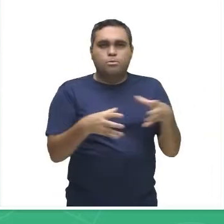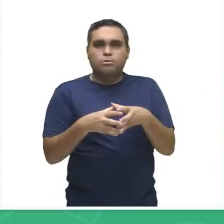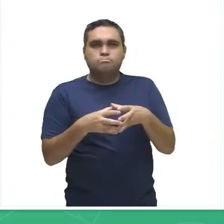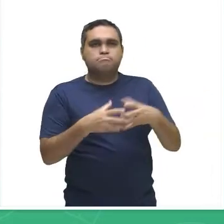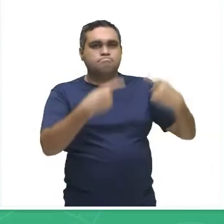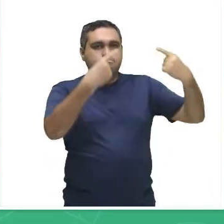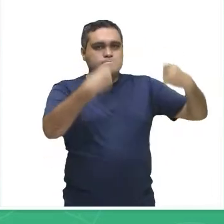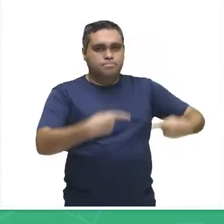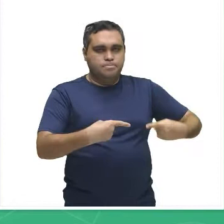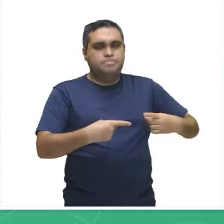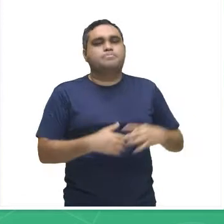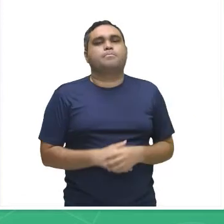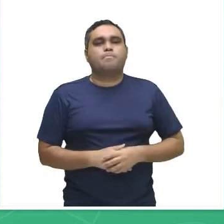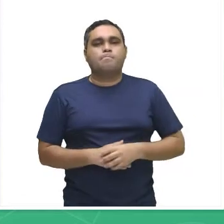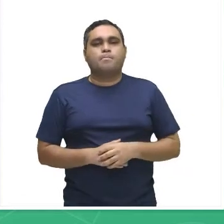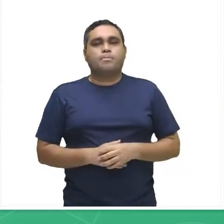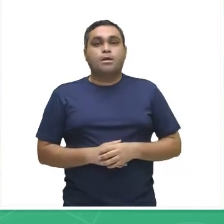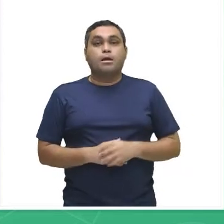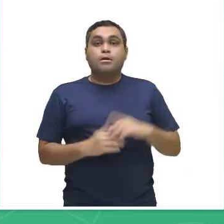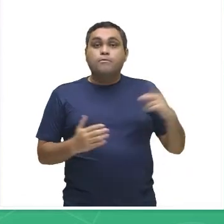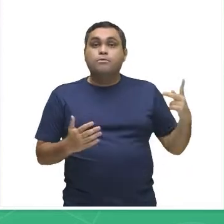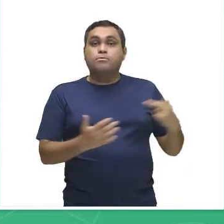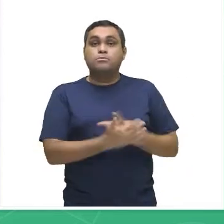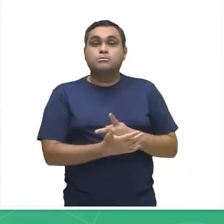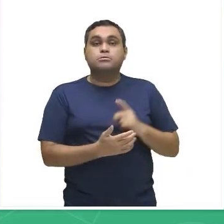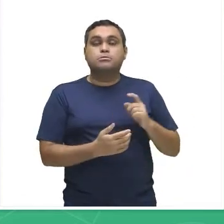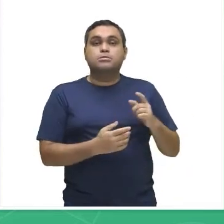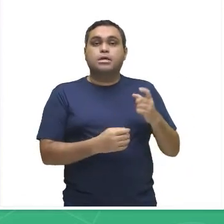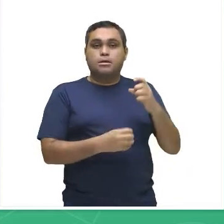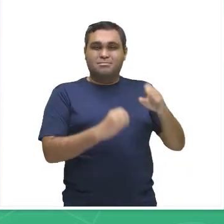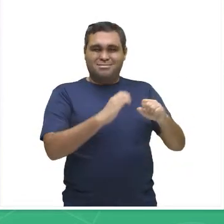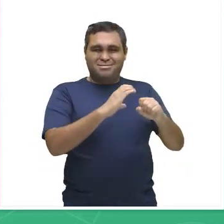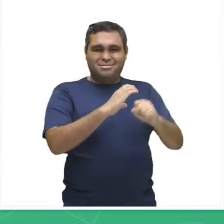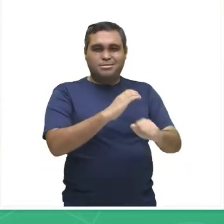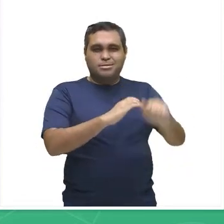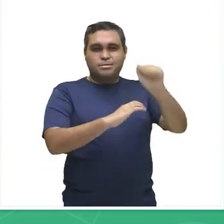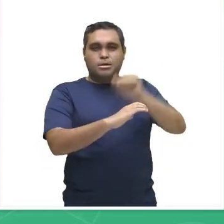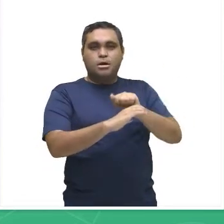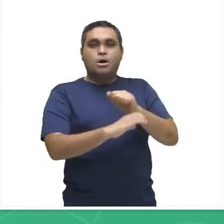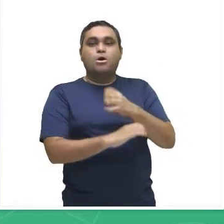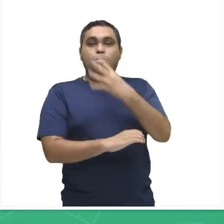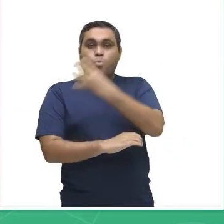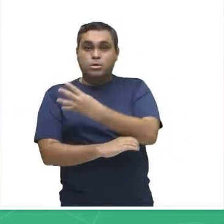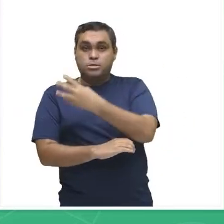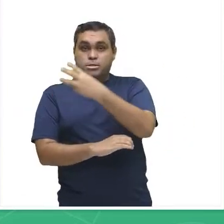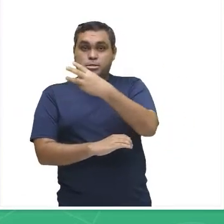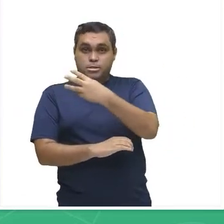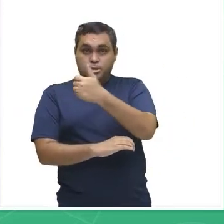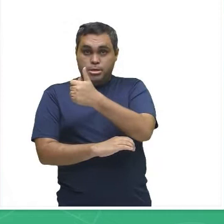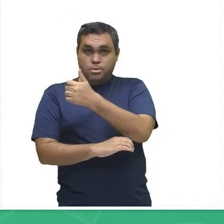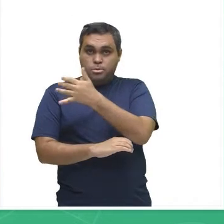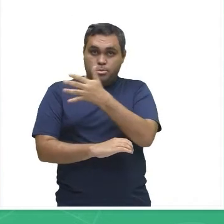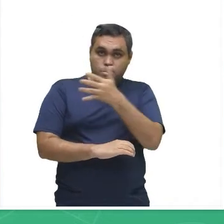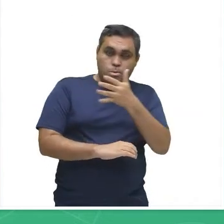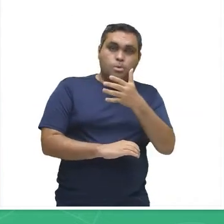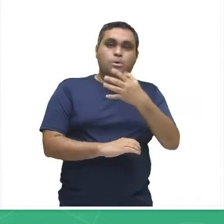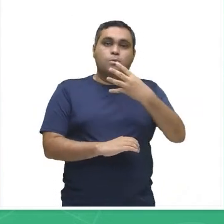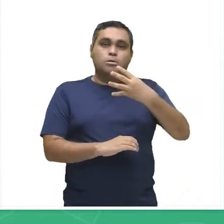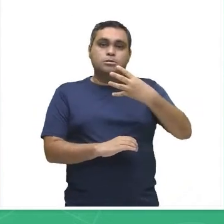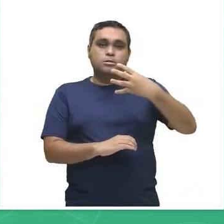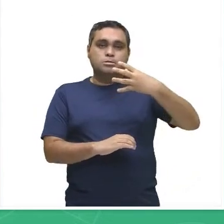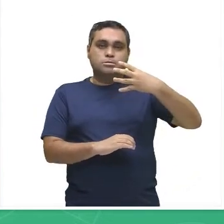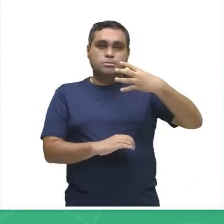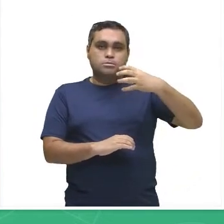por Esparta. E vai ocorrer entre os anos de 431 e 404 a.C. Os espartanos viram